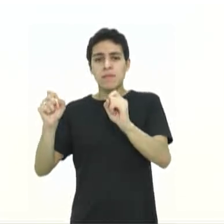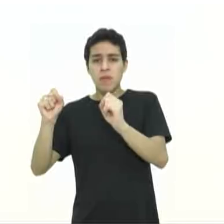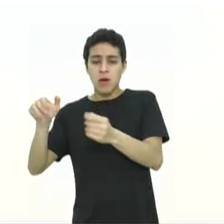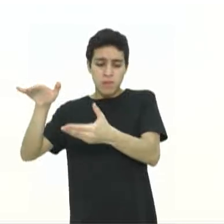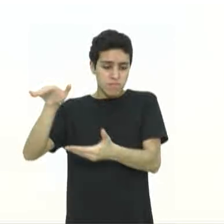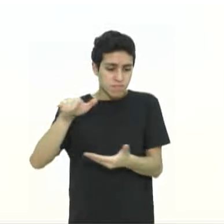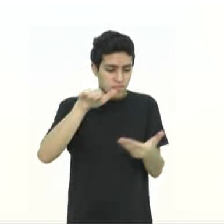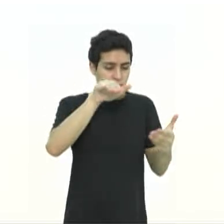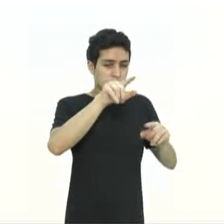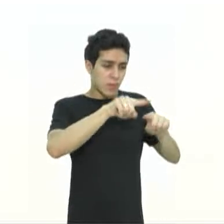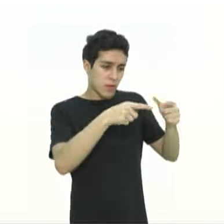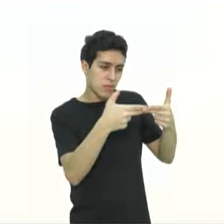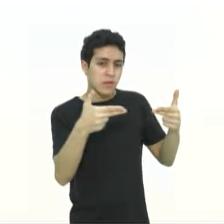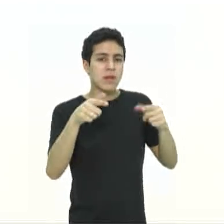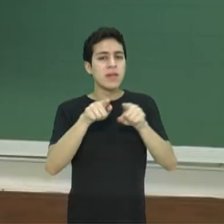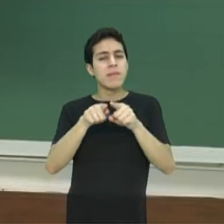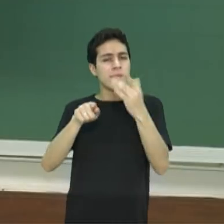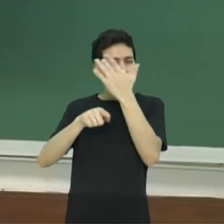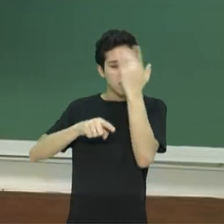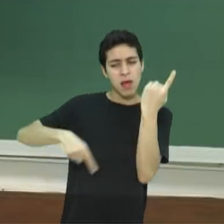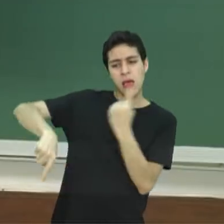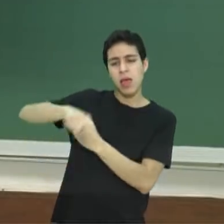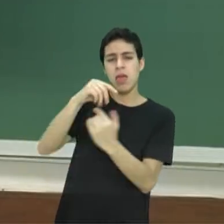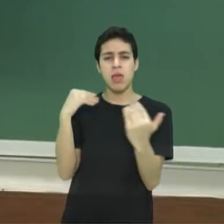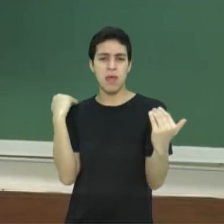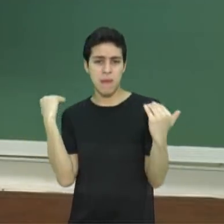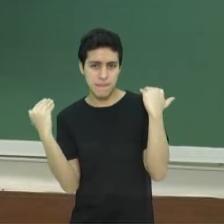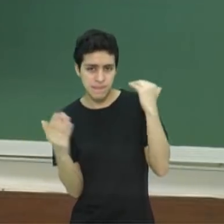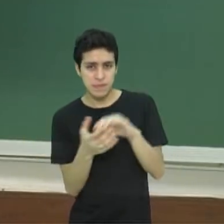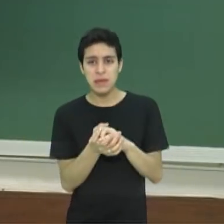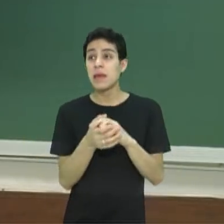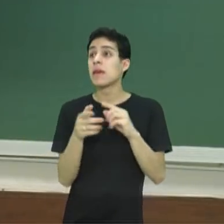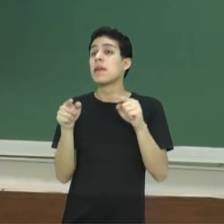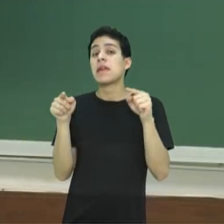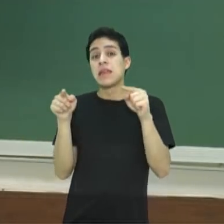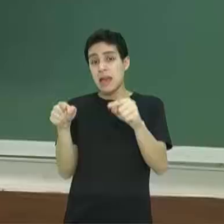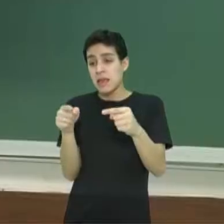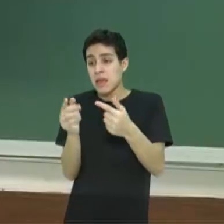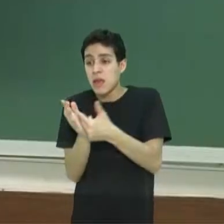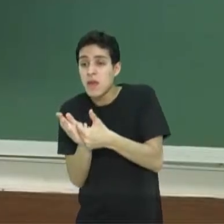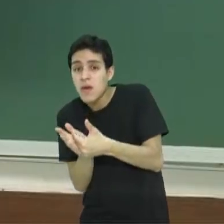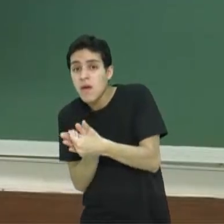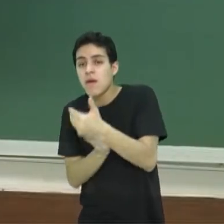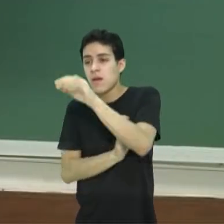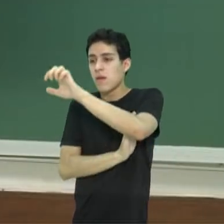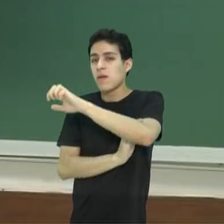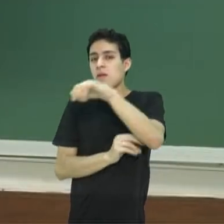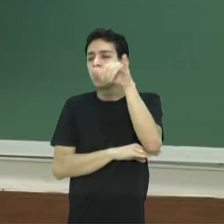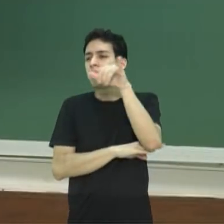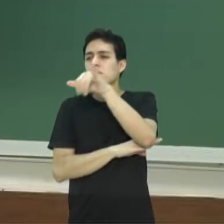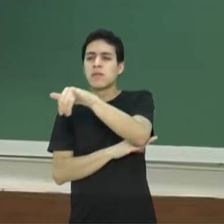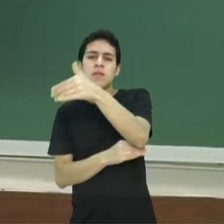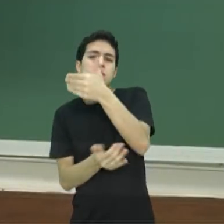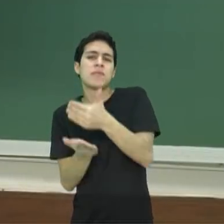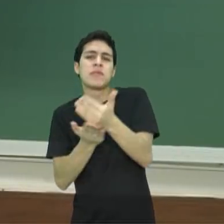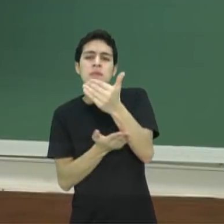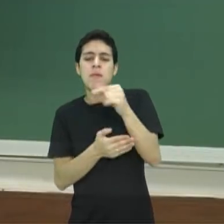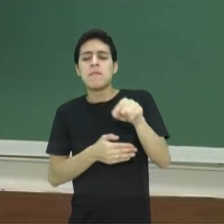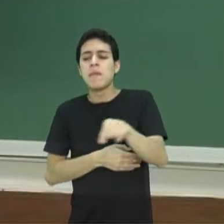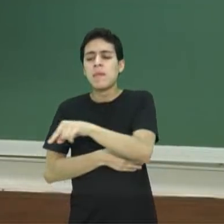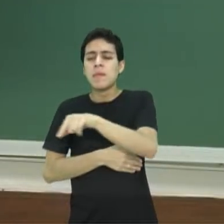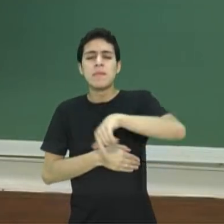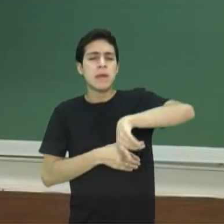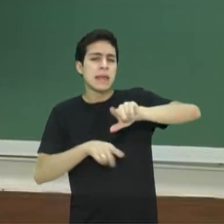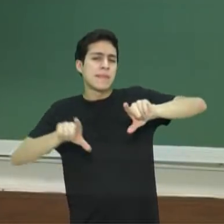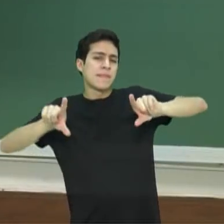e locomoção de pessoas. E a chegada do transporte aéreo, né, provocou a diminuição dos preços das demais